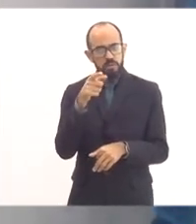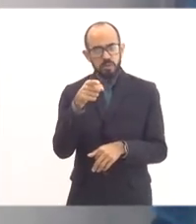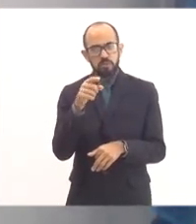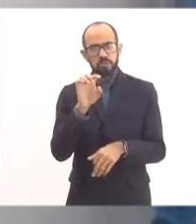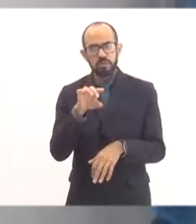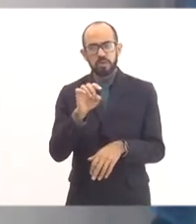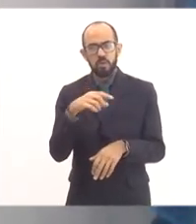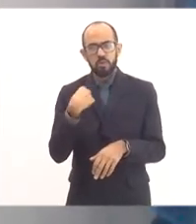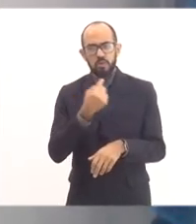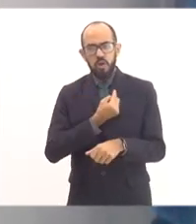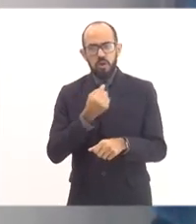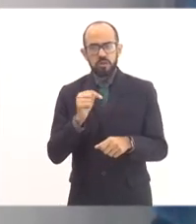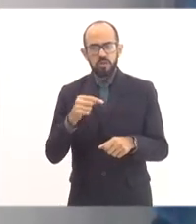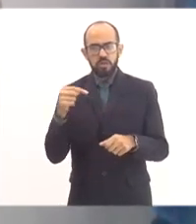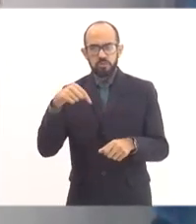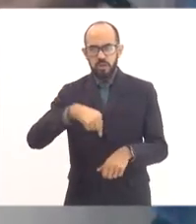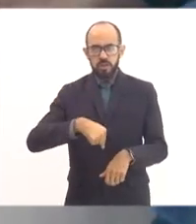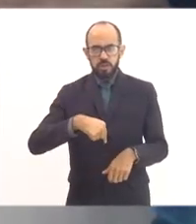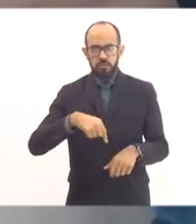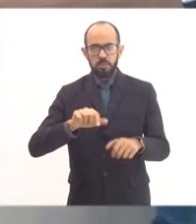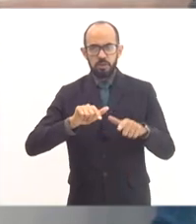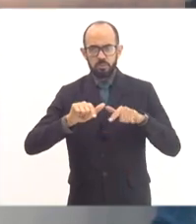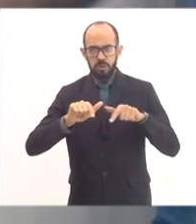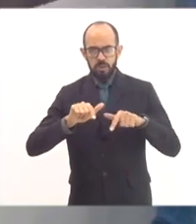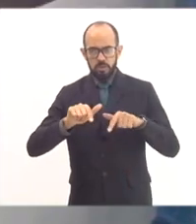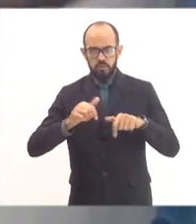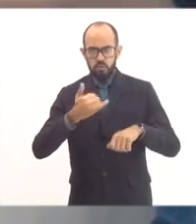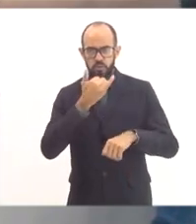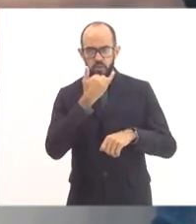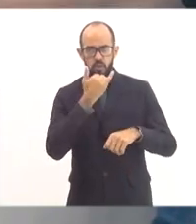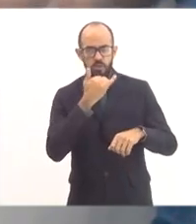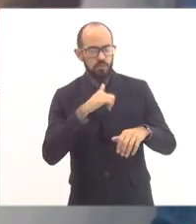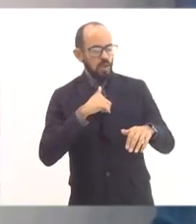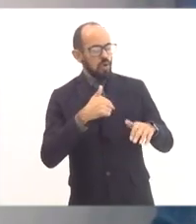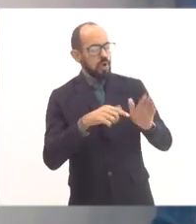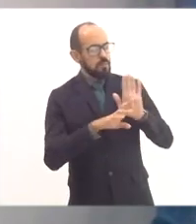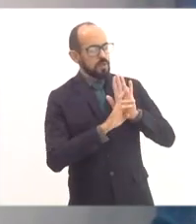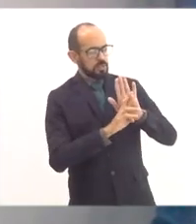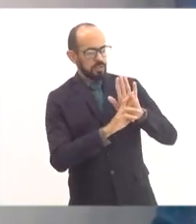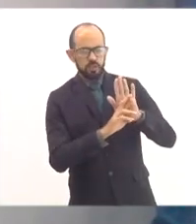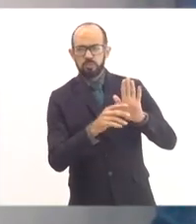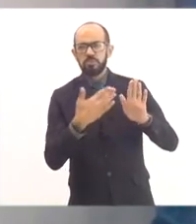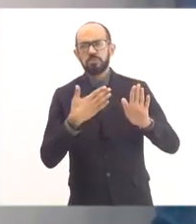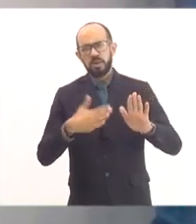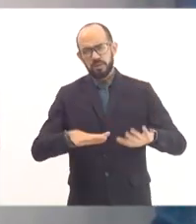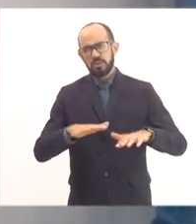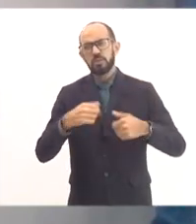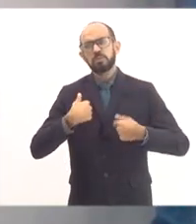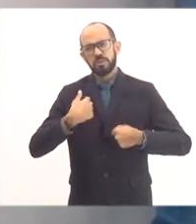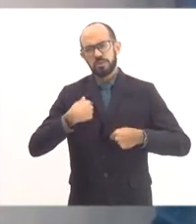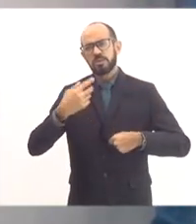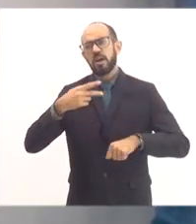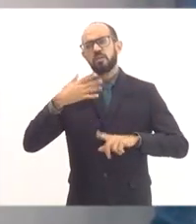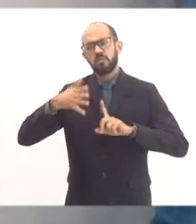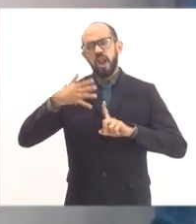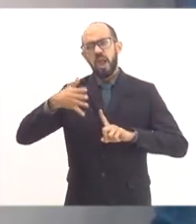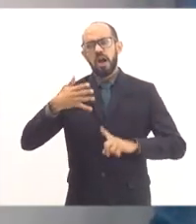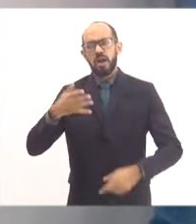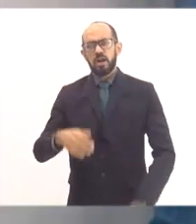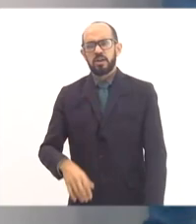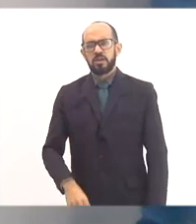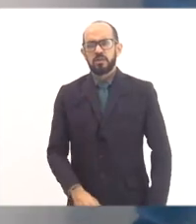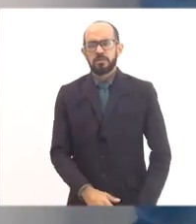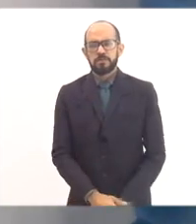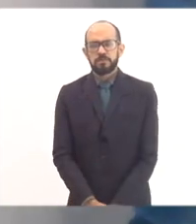para servir e fazermos o nosso melhor. Desculpa o meu representante, ele deve dar uma palavra, mas eu tinha que dar essa palavra aqui.